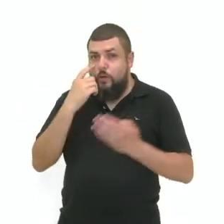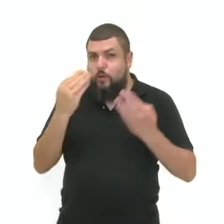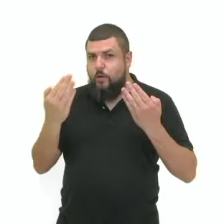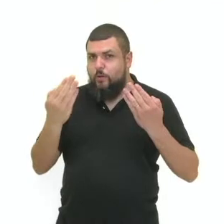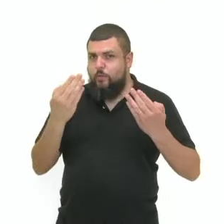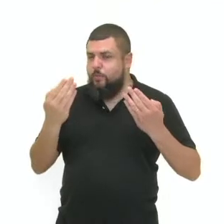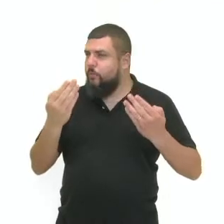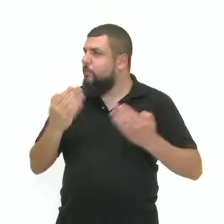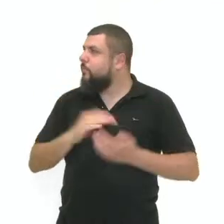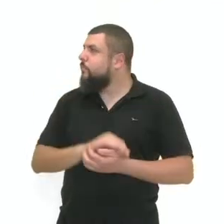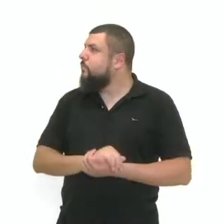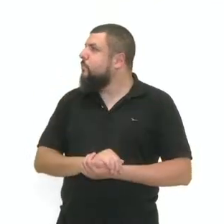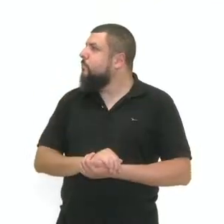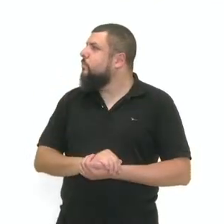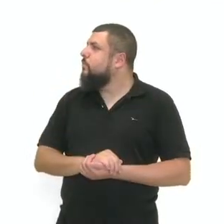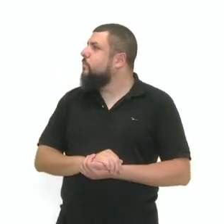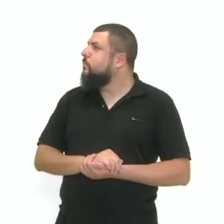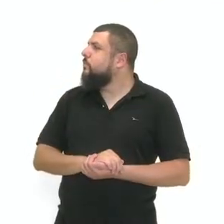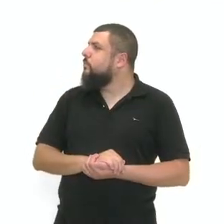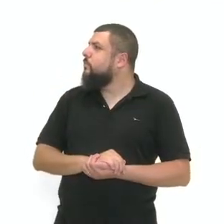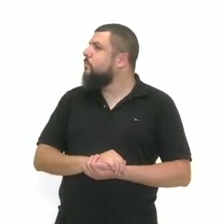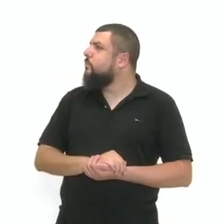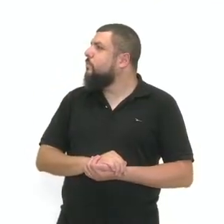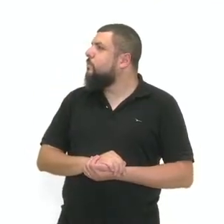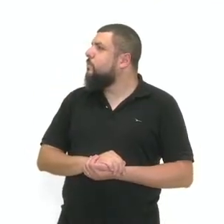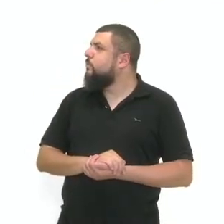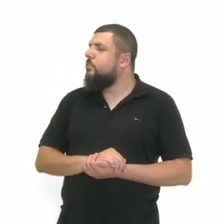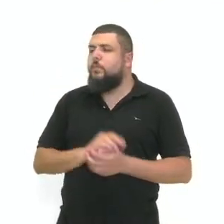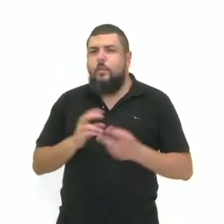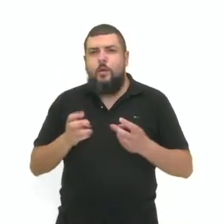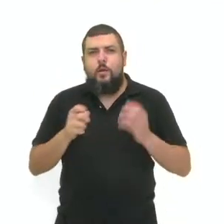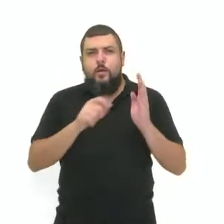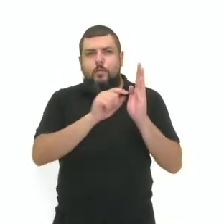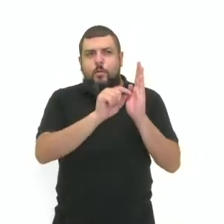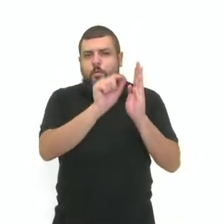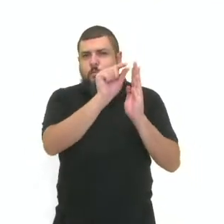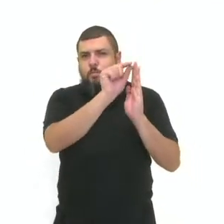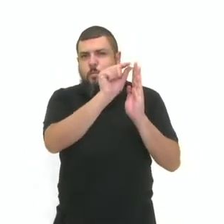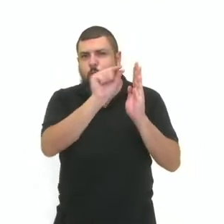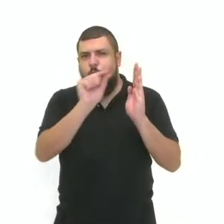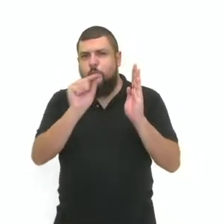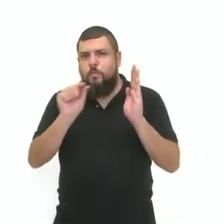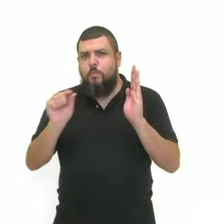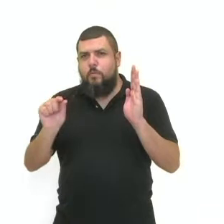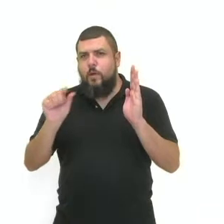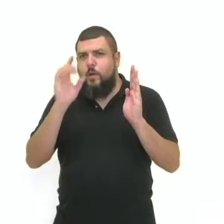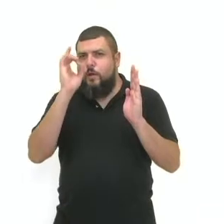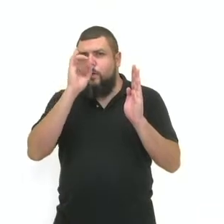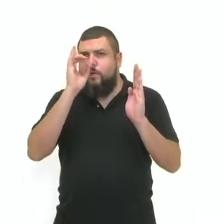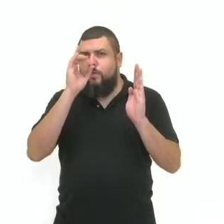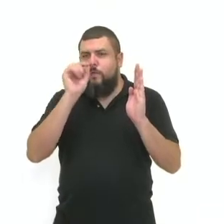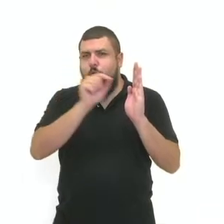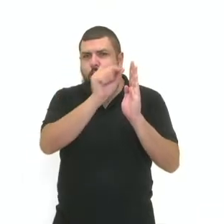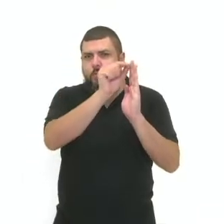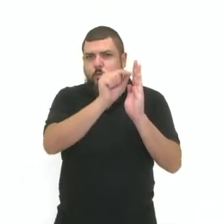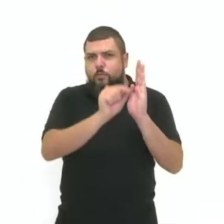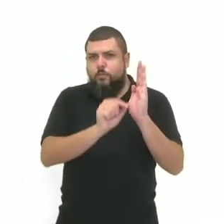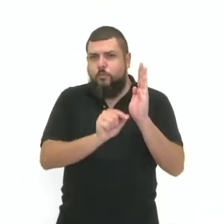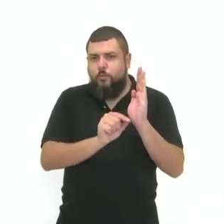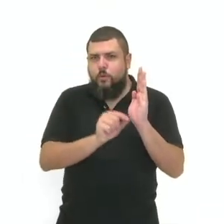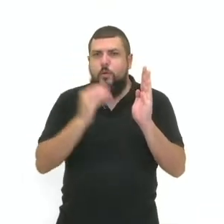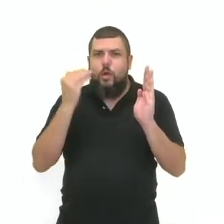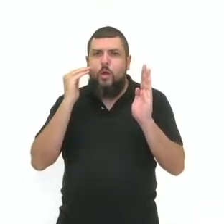colocamos aí no caderno, ó, todos com 1. Lá no verdinho, também todos terminam com 1. Então,